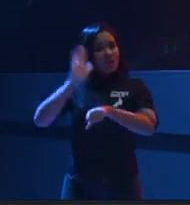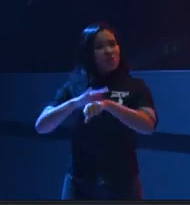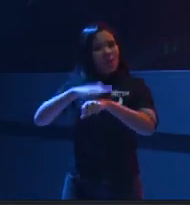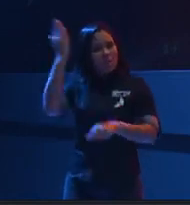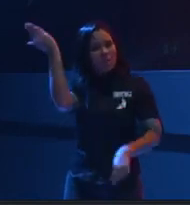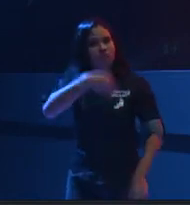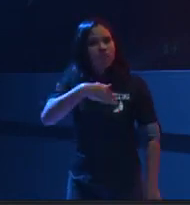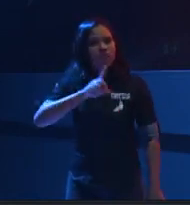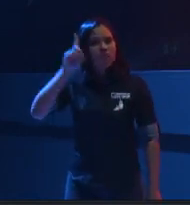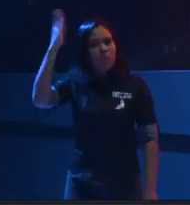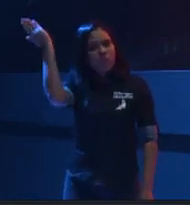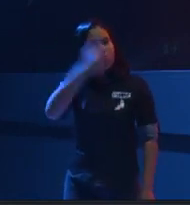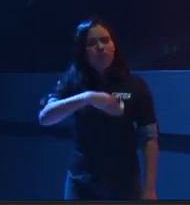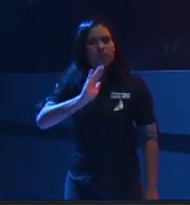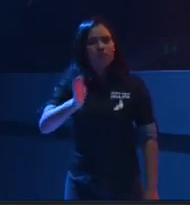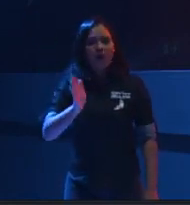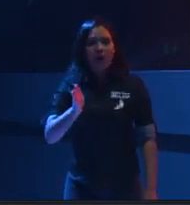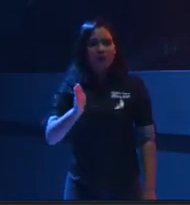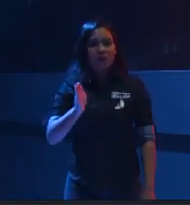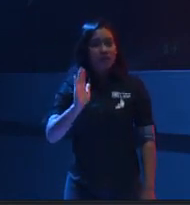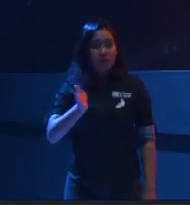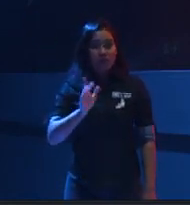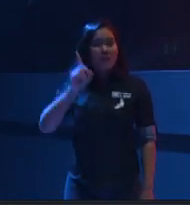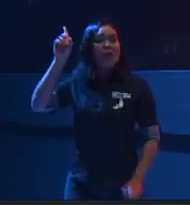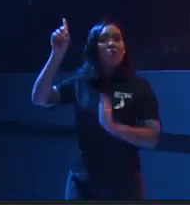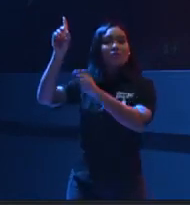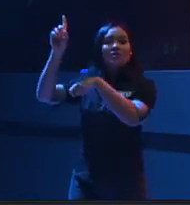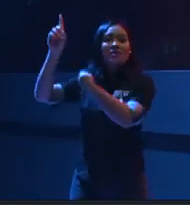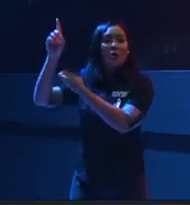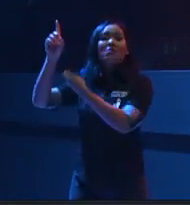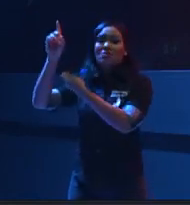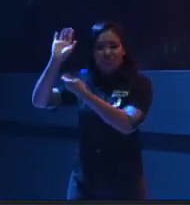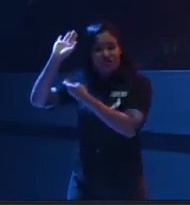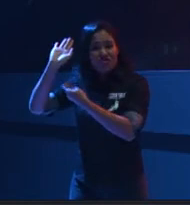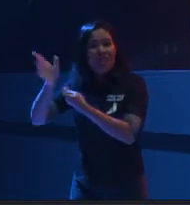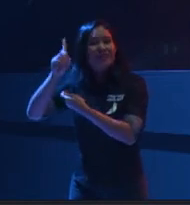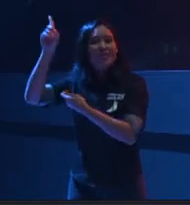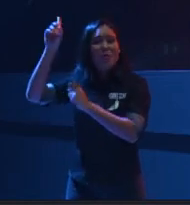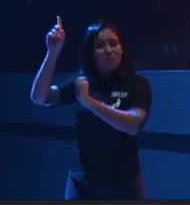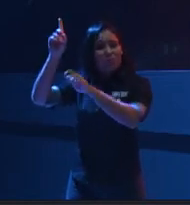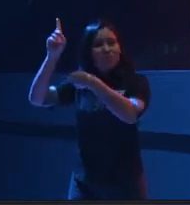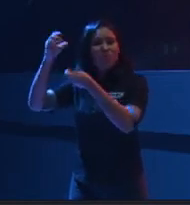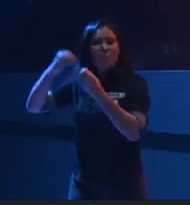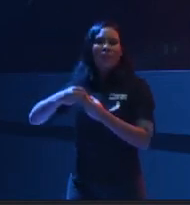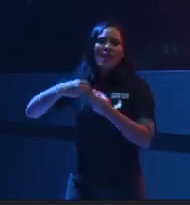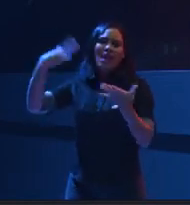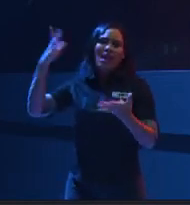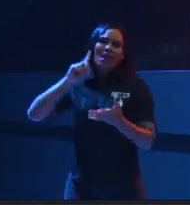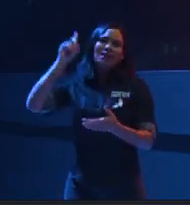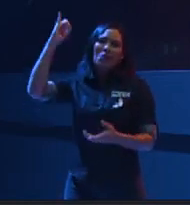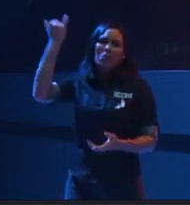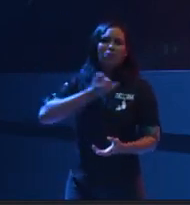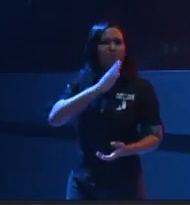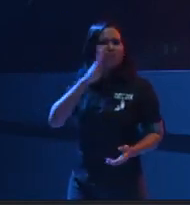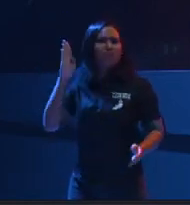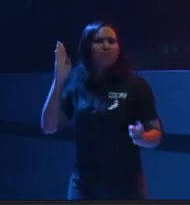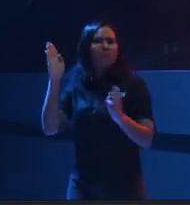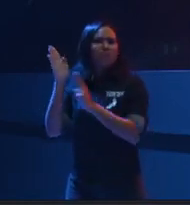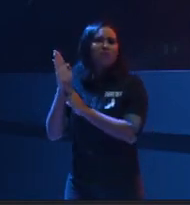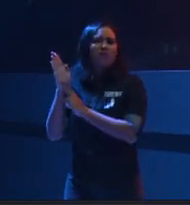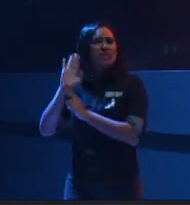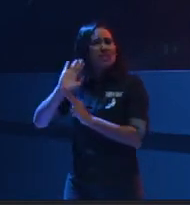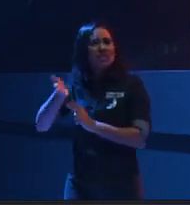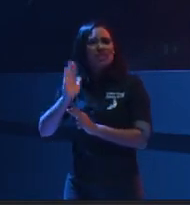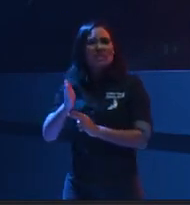provou quem ele é ele é um Deus de Milagres Deus de Promessas caminho no deserto